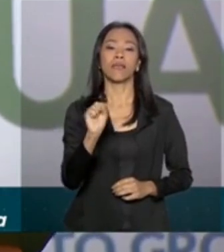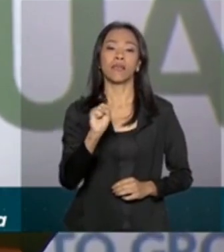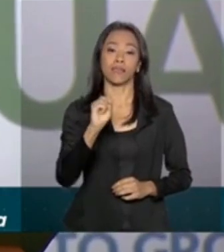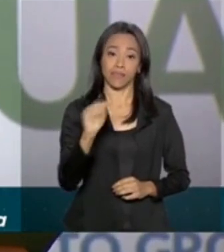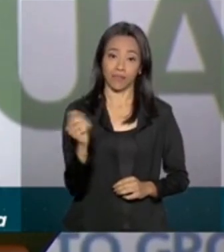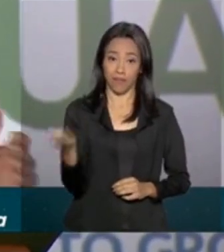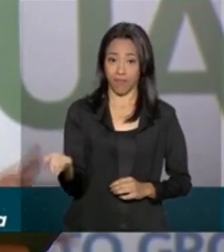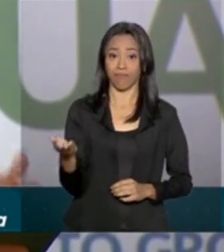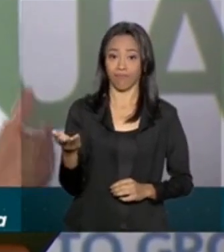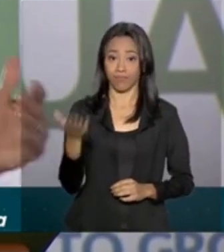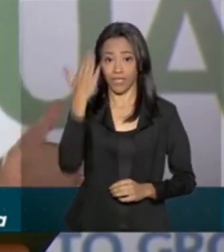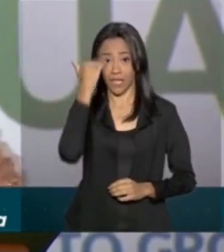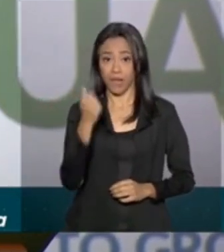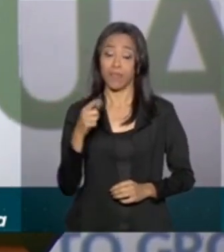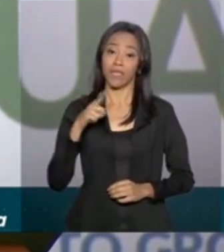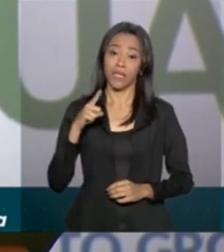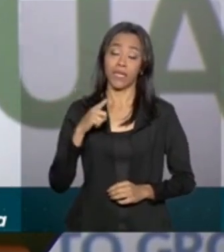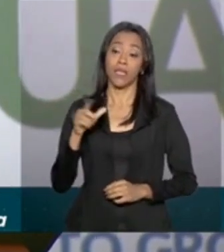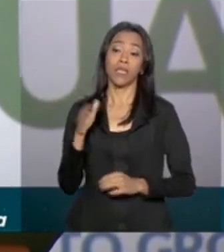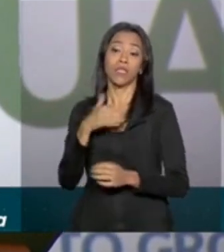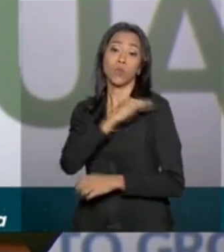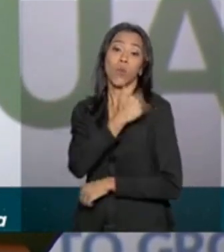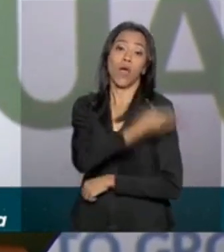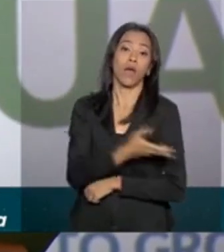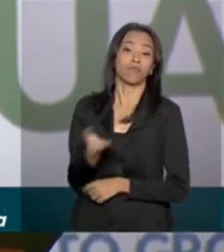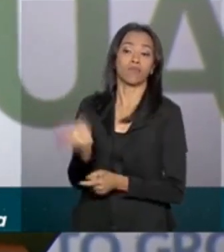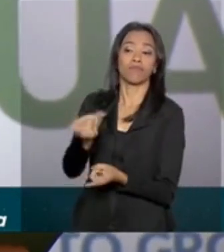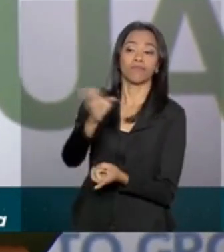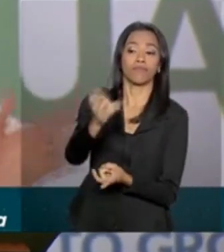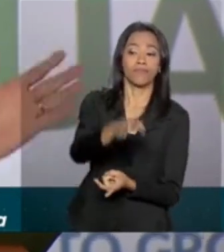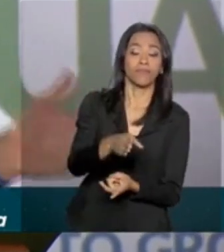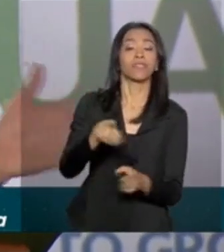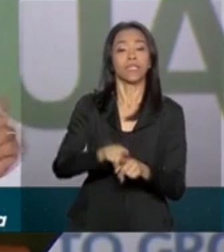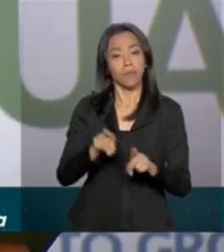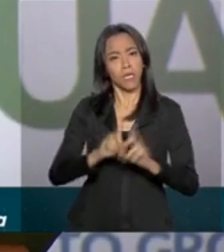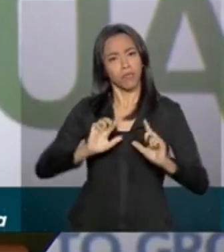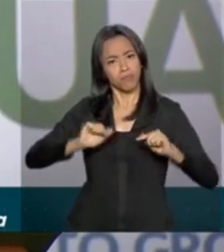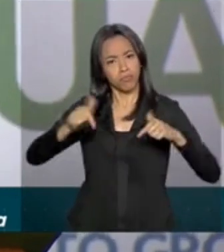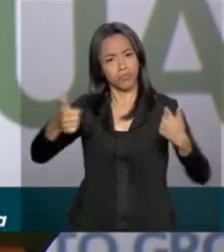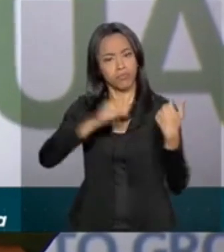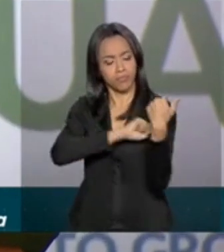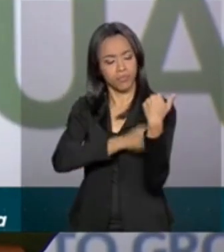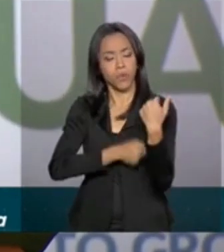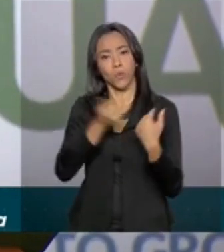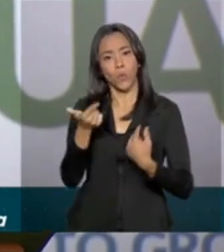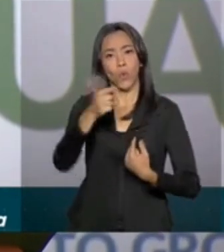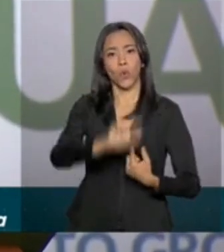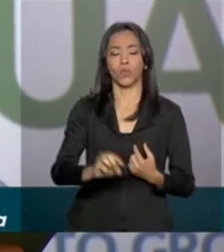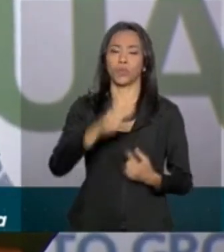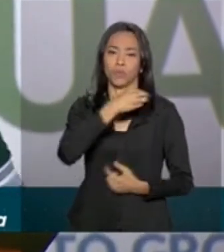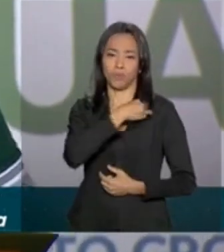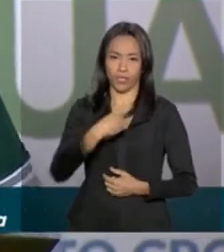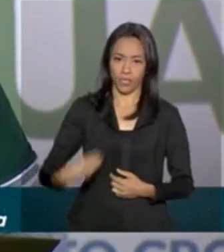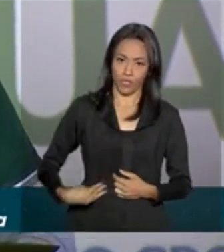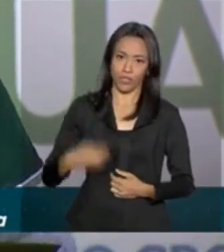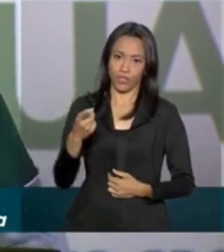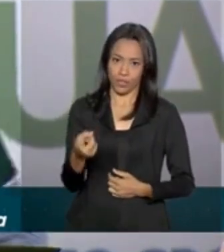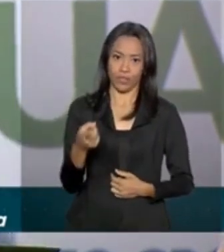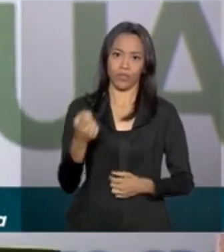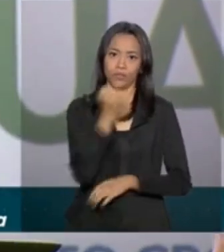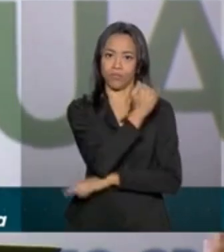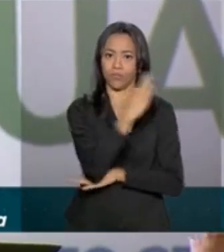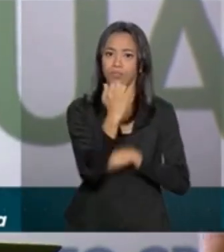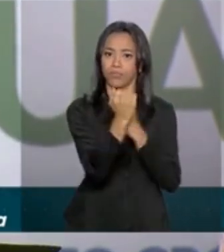lado? Um não menos bravo, competente, trabalhador, ministro do Meio Ambiente, como Ricardo Salles. Eles